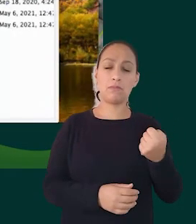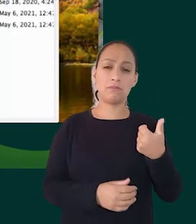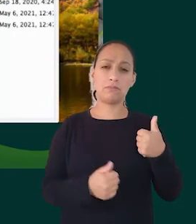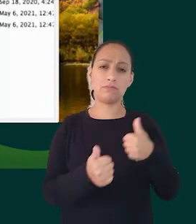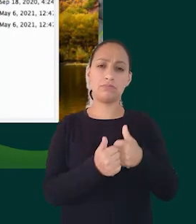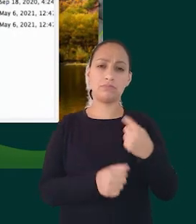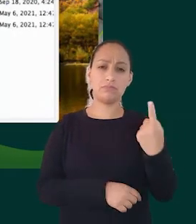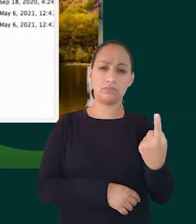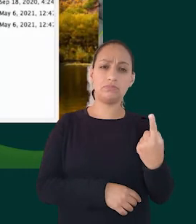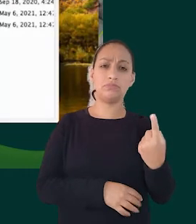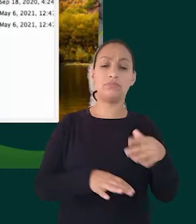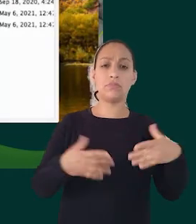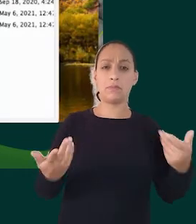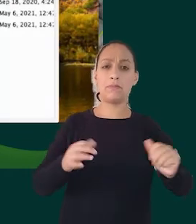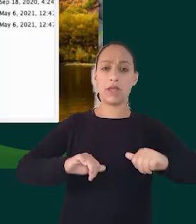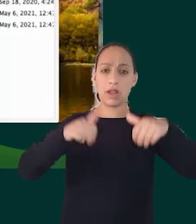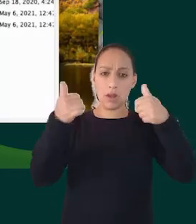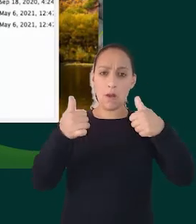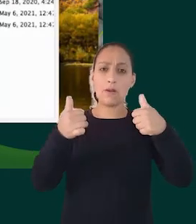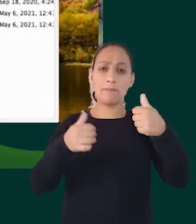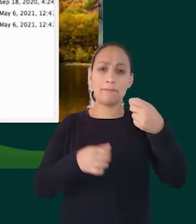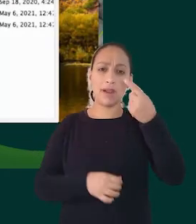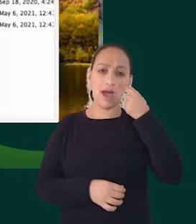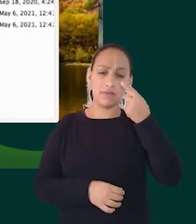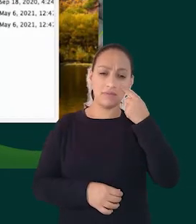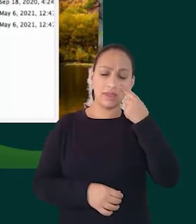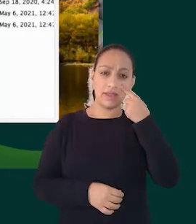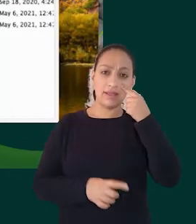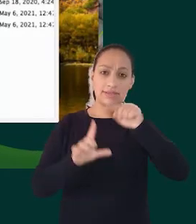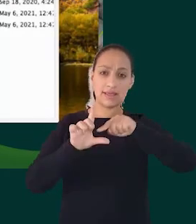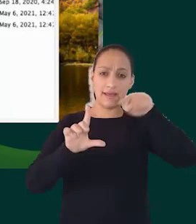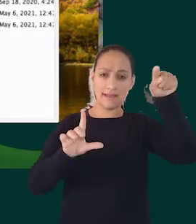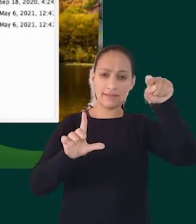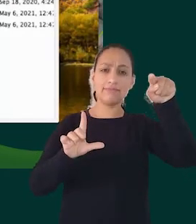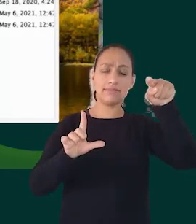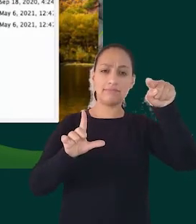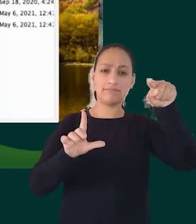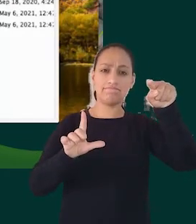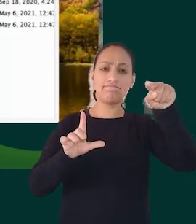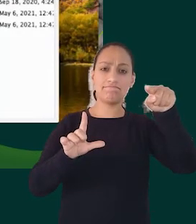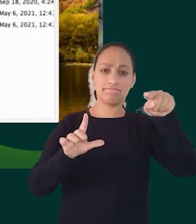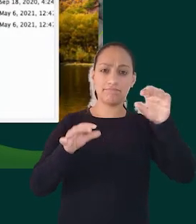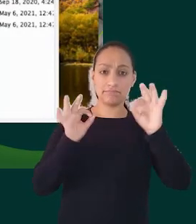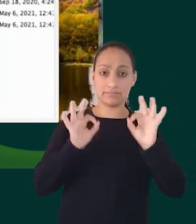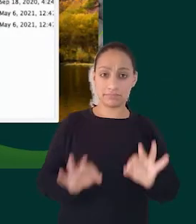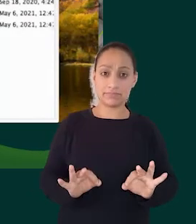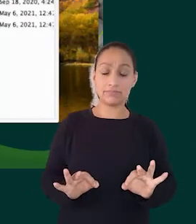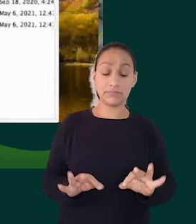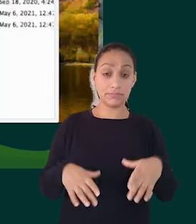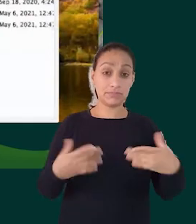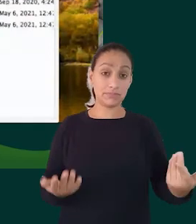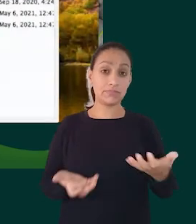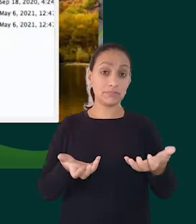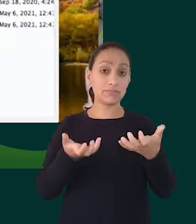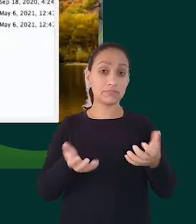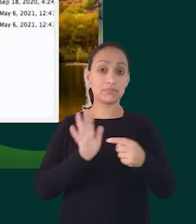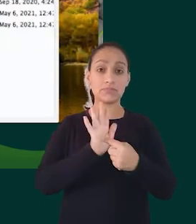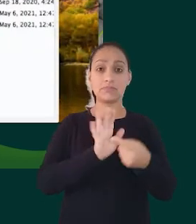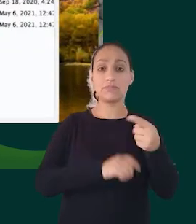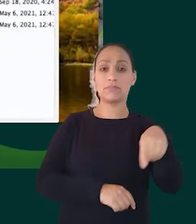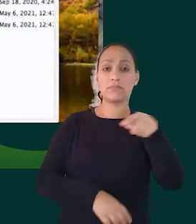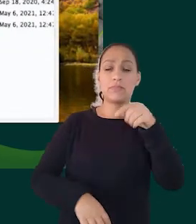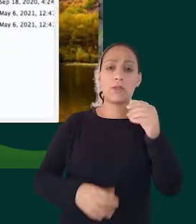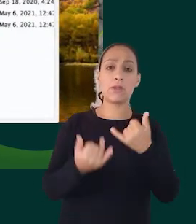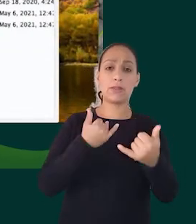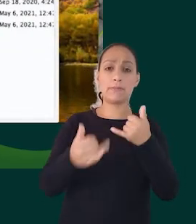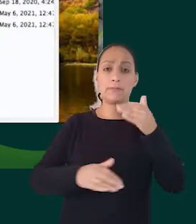é a predição dessa minha reta de regressão, certo? Então, eu quis mostrar aqui para vocês um exemplo